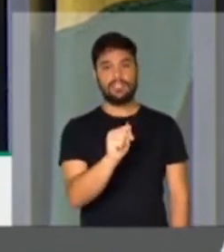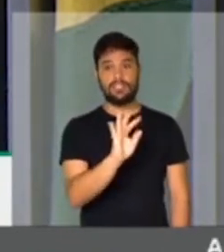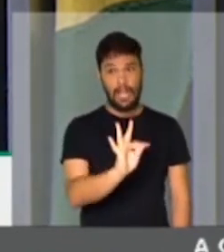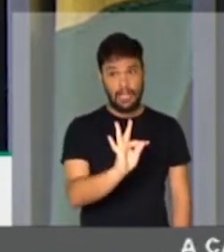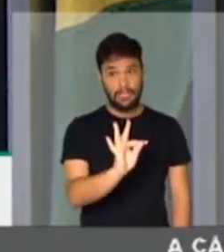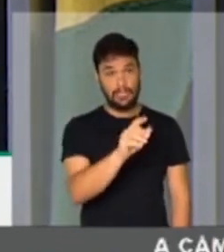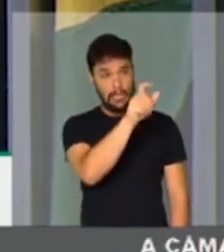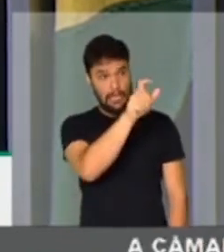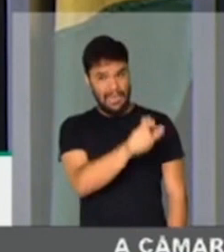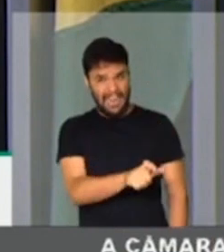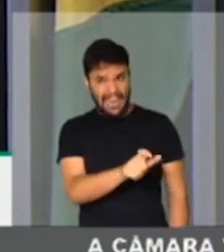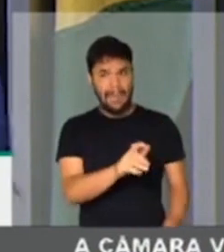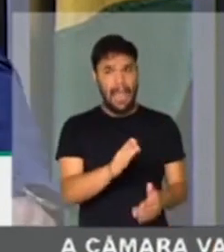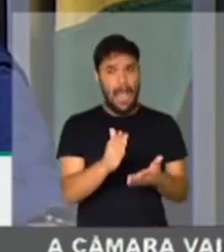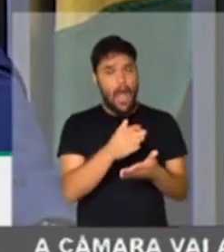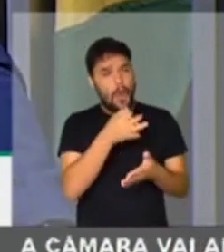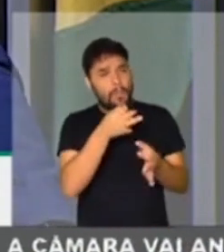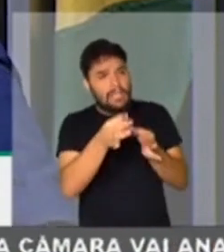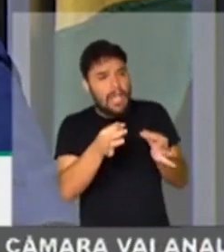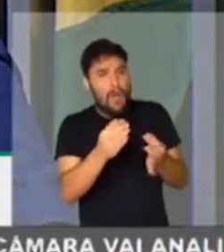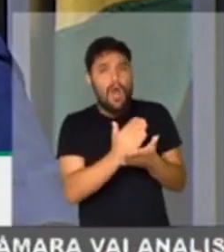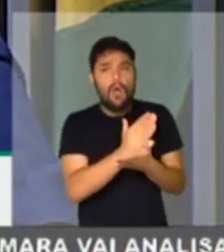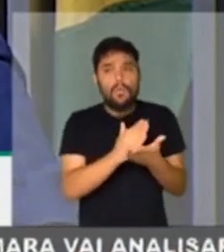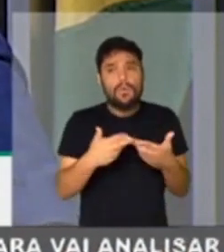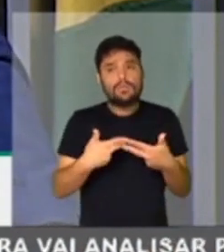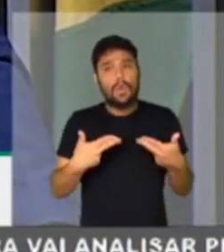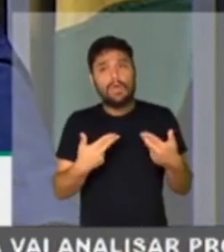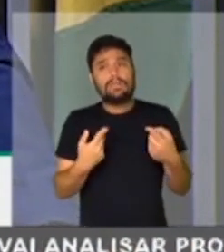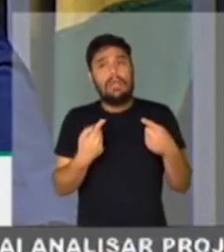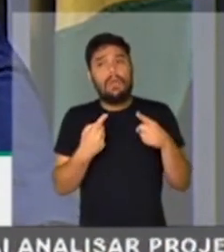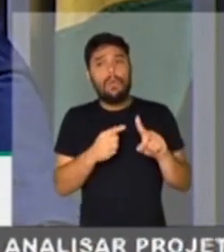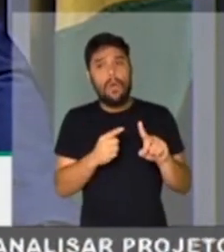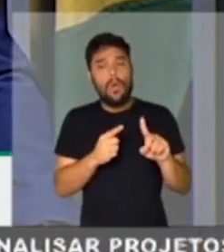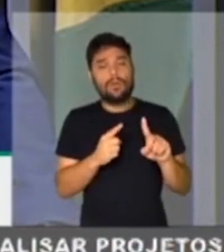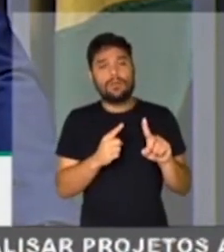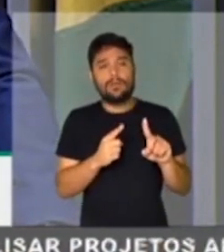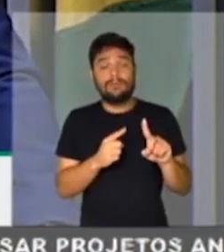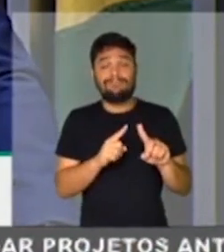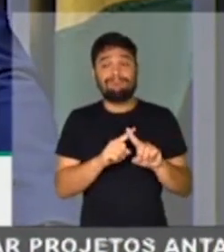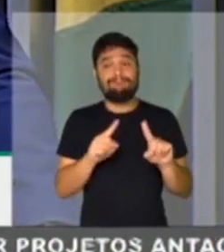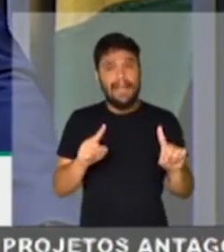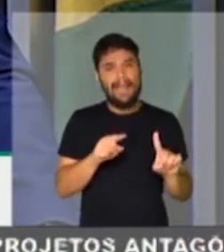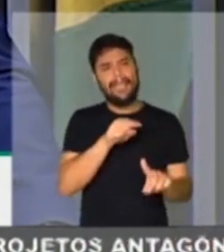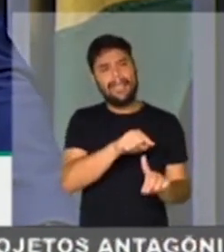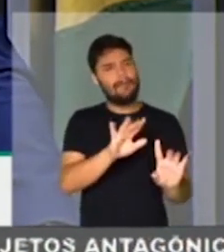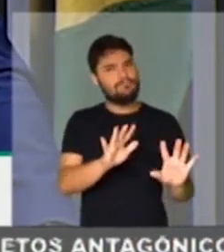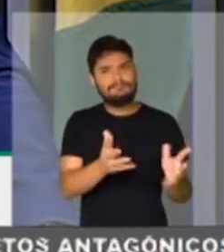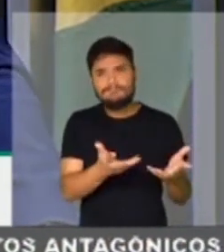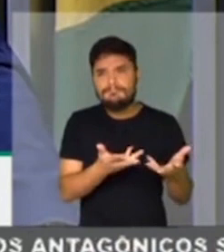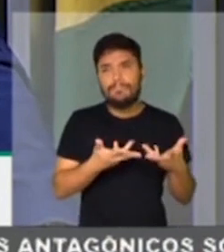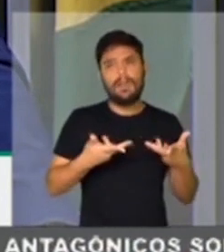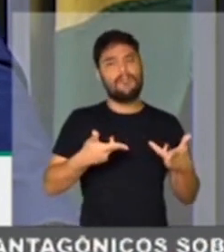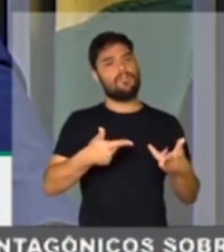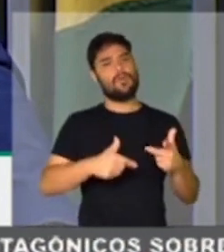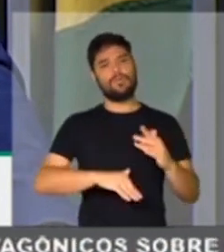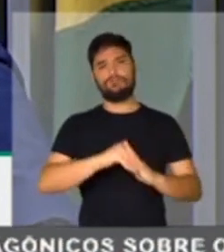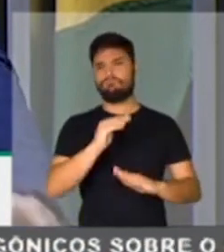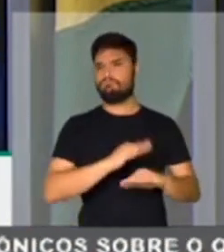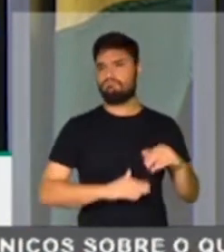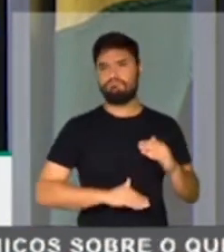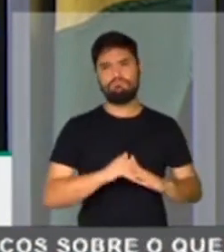discordar muito de algumas posições dele, é inegável o seu talento jornalístico, inegável a